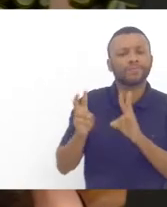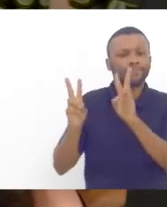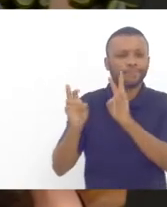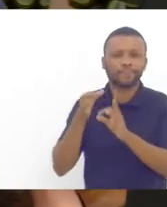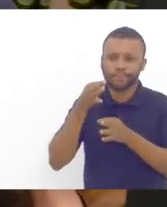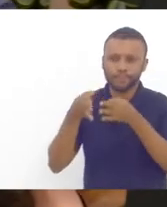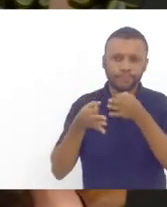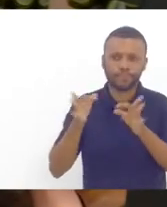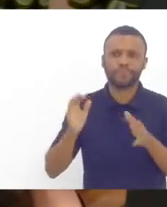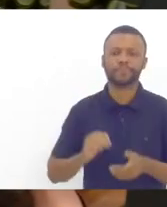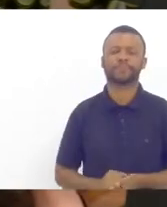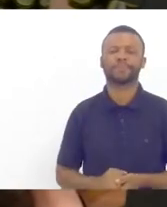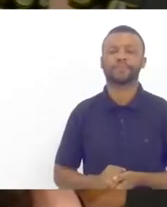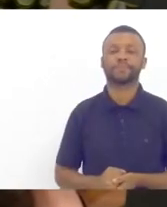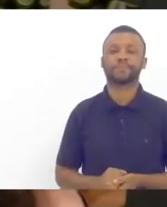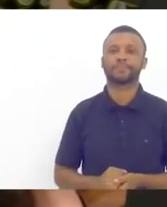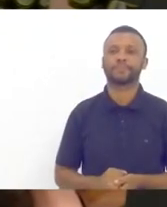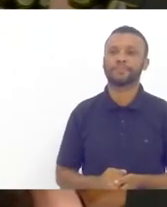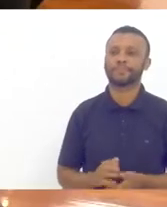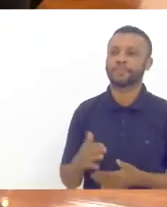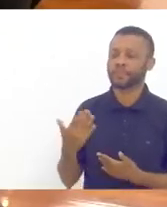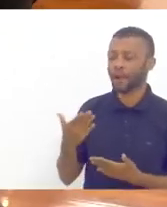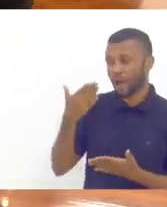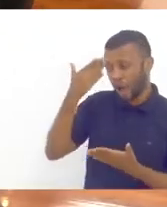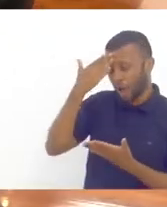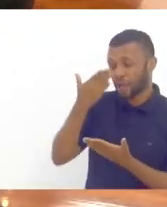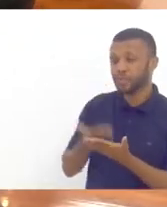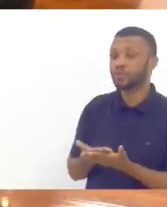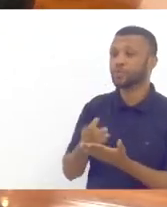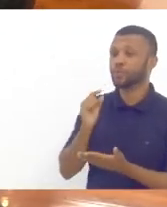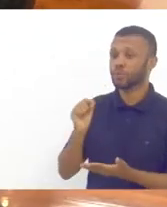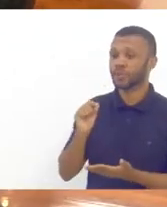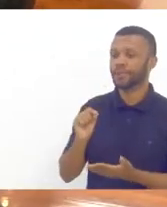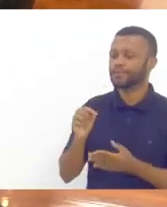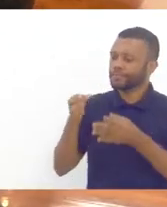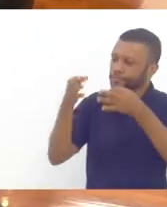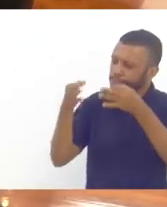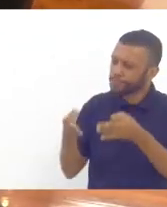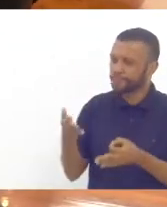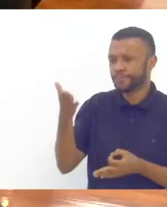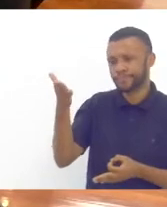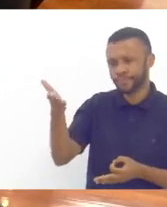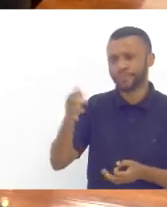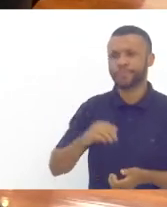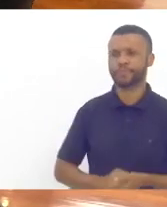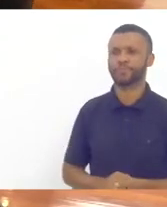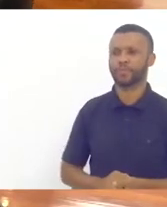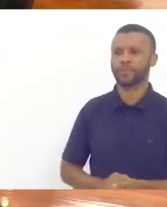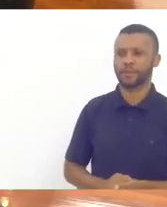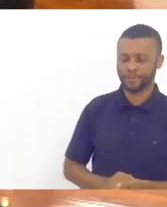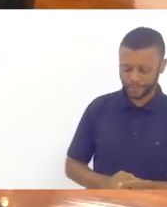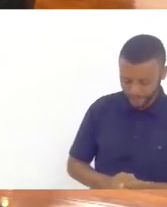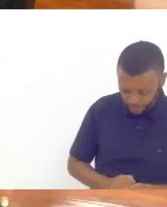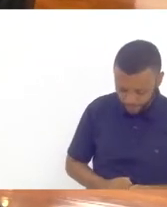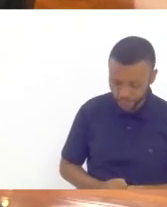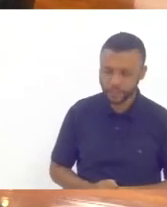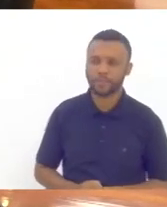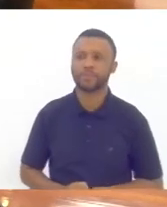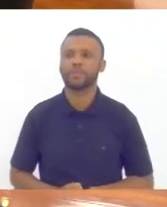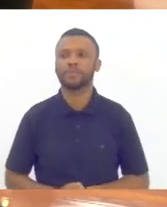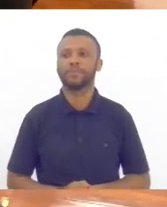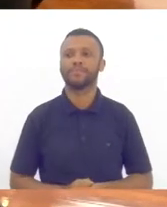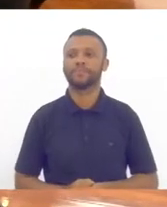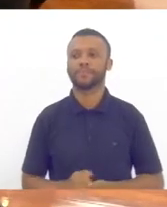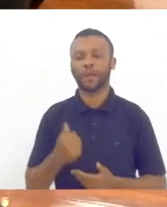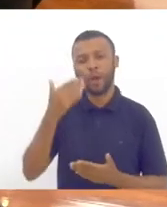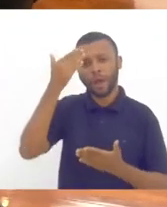trabalho. Doutor Thompson, eu acredito piamente em vossa senhoria. Né? Eu não